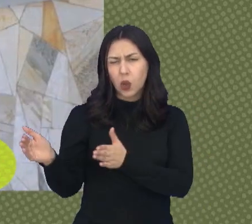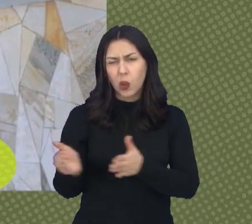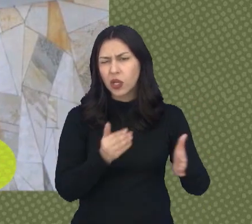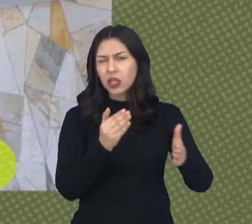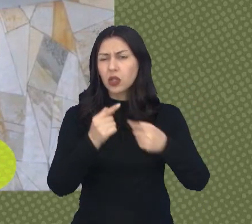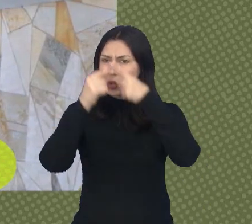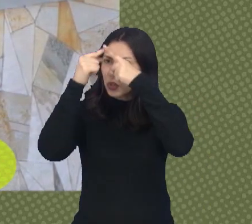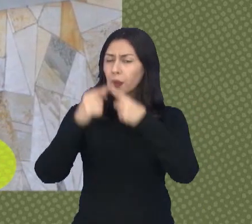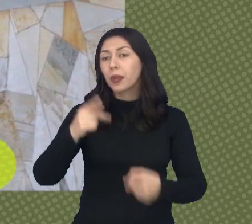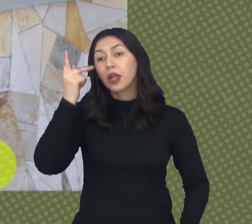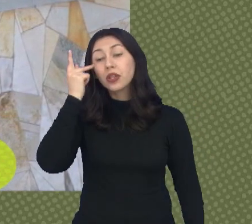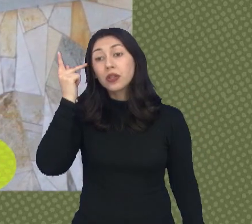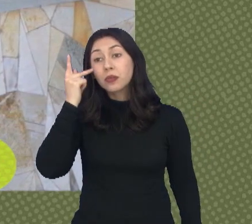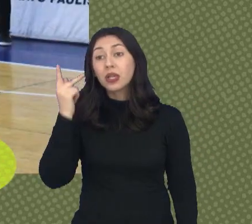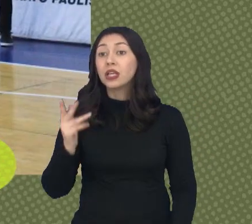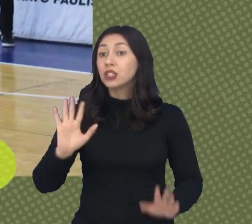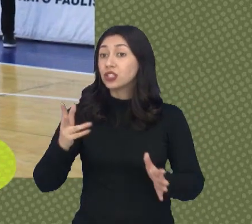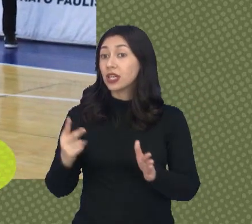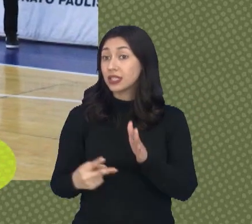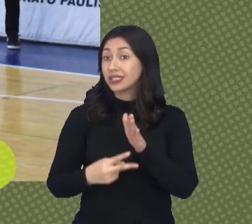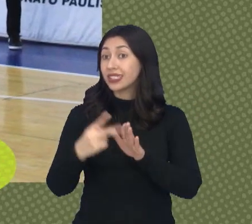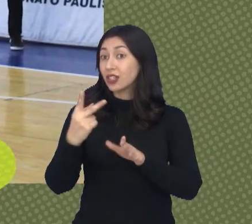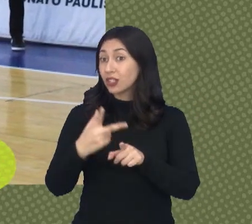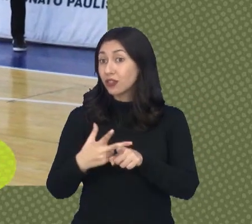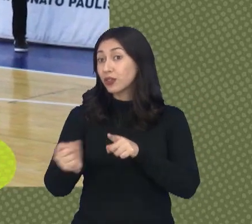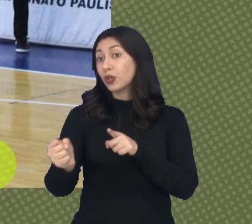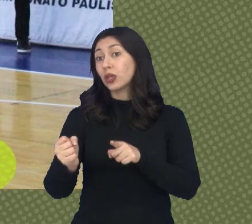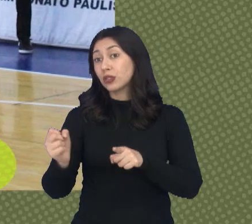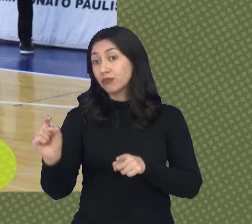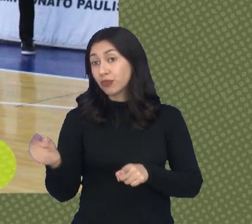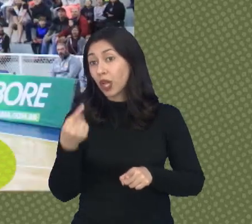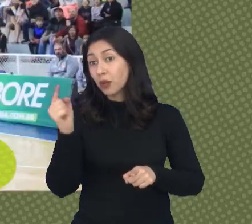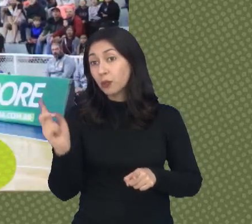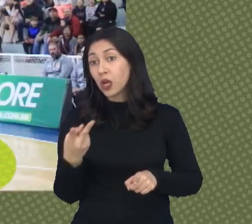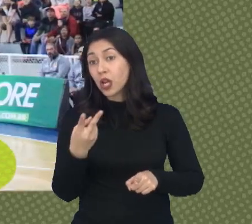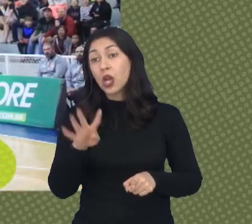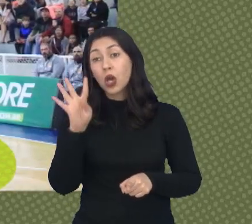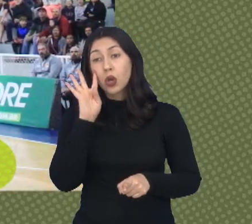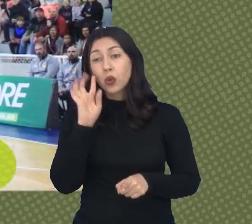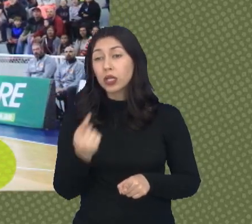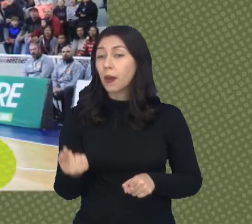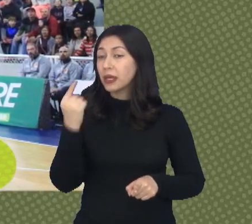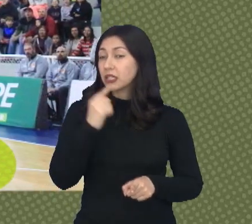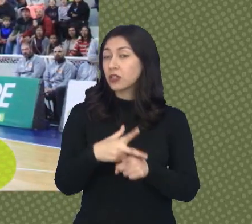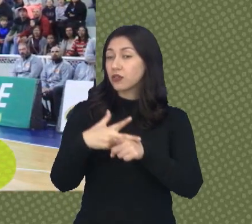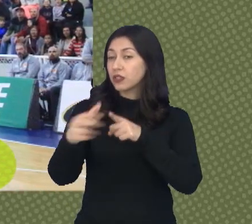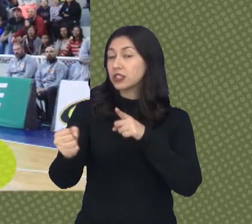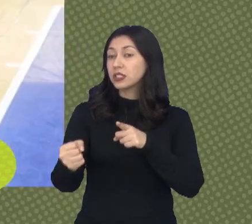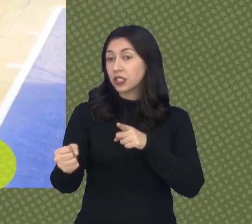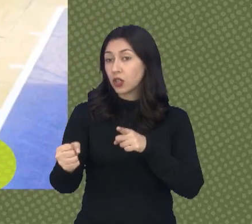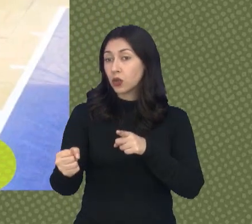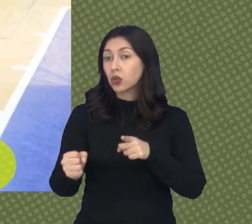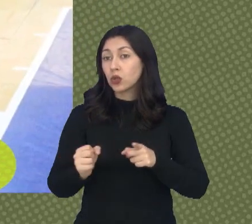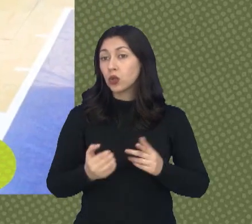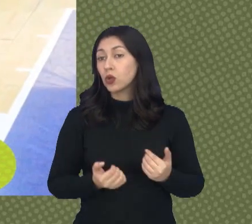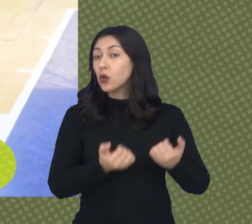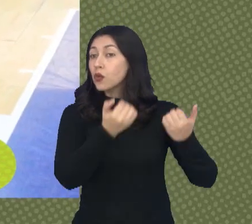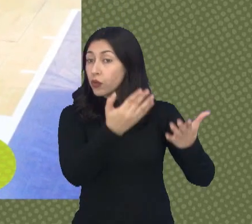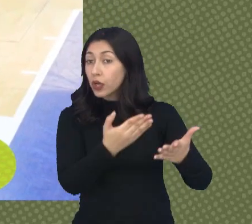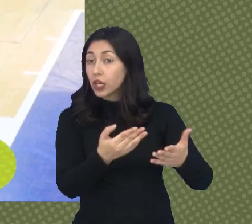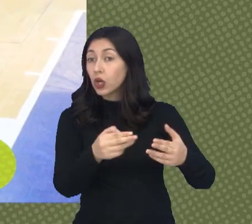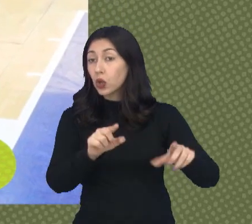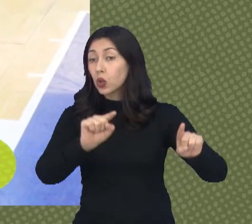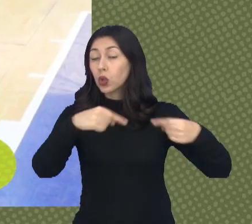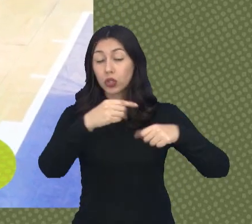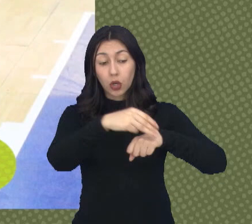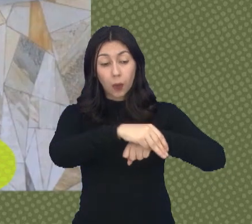Campeonato Paulista. Conquistou a segunda vitória consecutiva. Na última quarta-feira, havia vencido fora de casa no ginásio Hugo Ramos, o Mogi, pelo